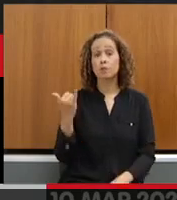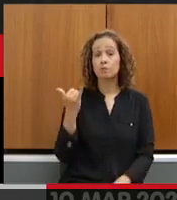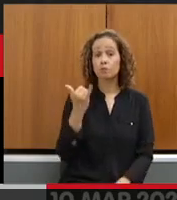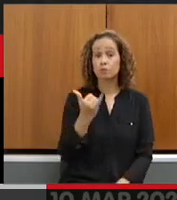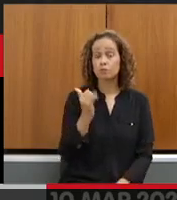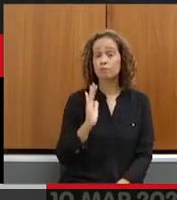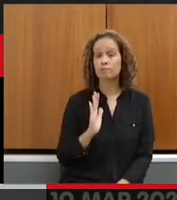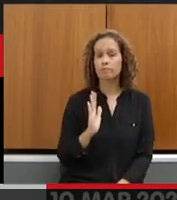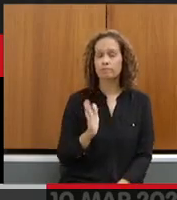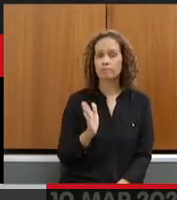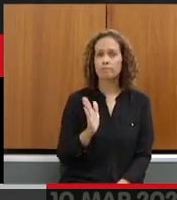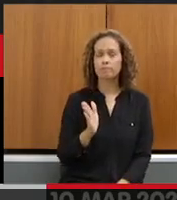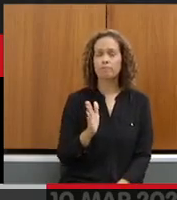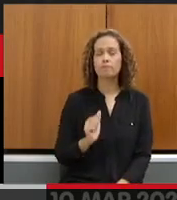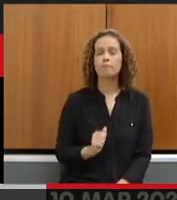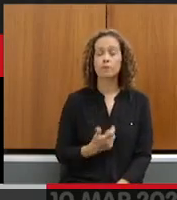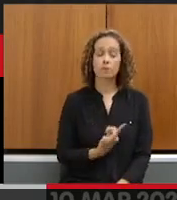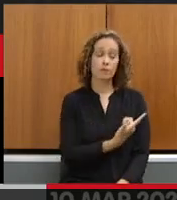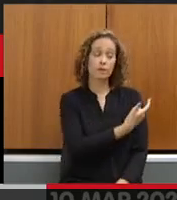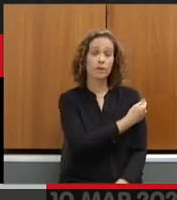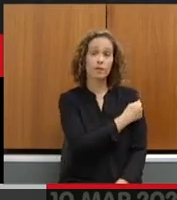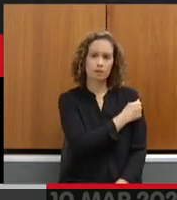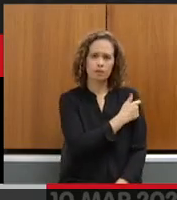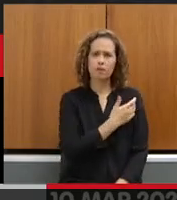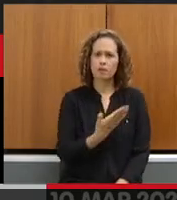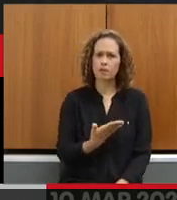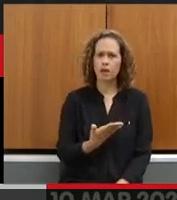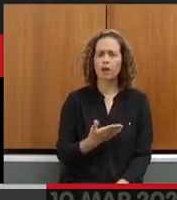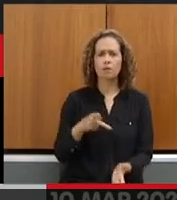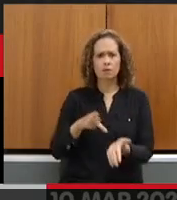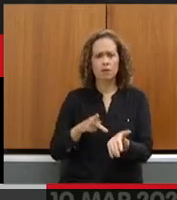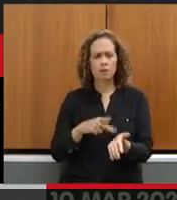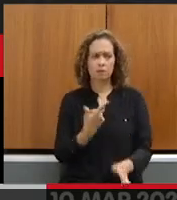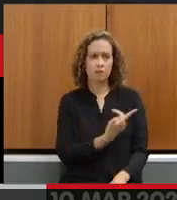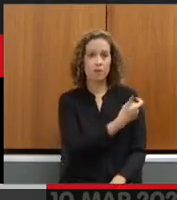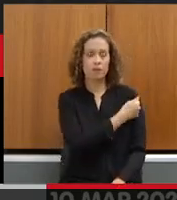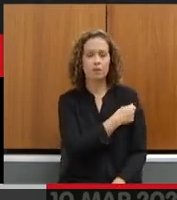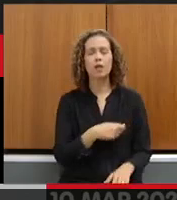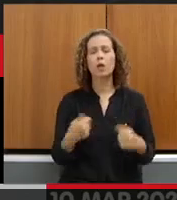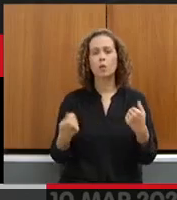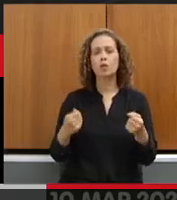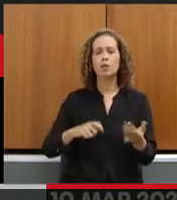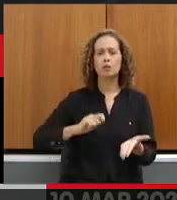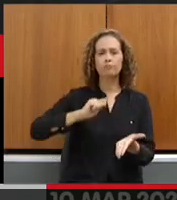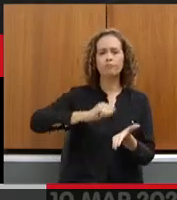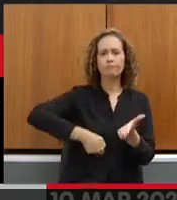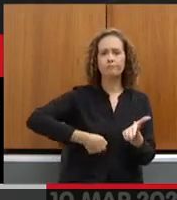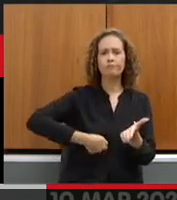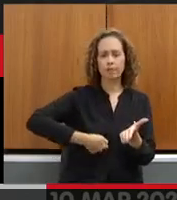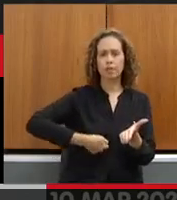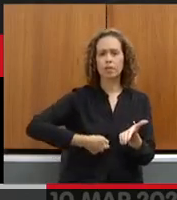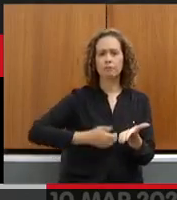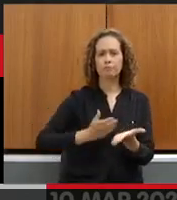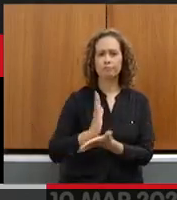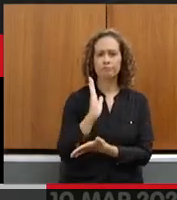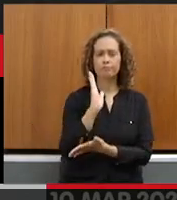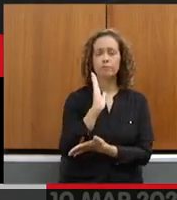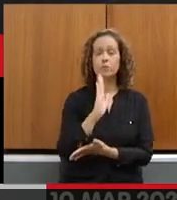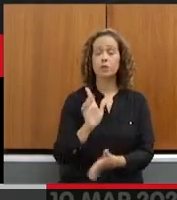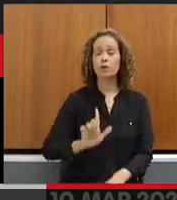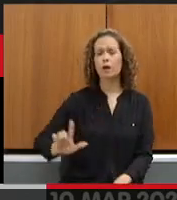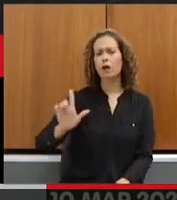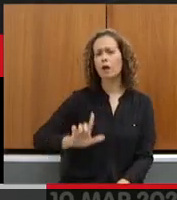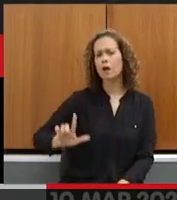que uma vacina para ser considerada vacina tem ter a homologação então é a